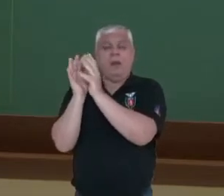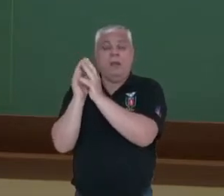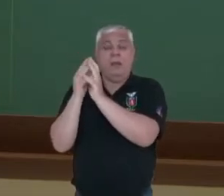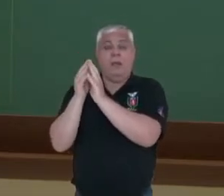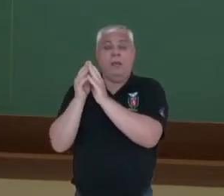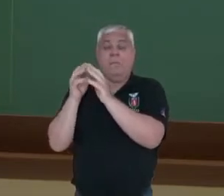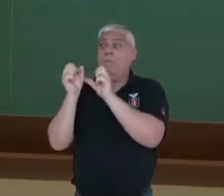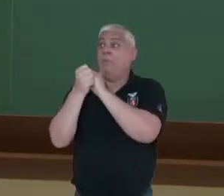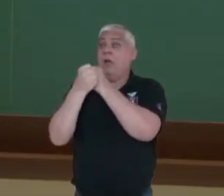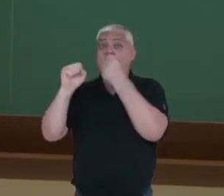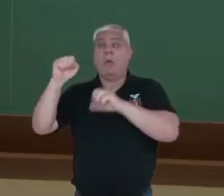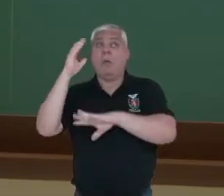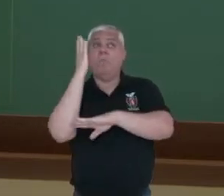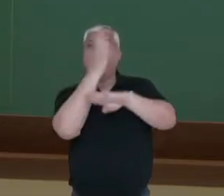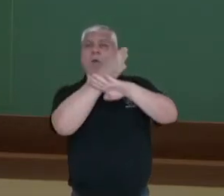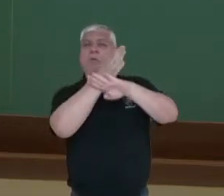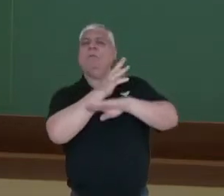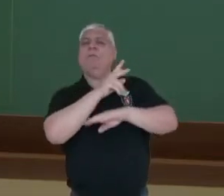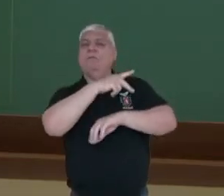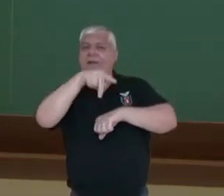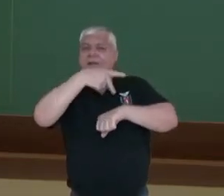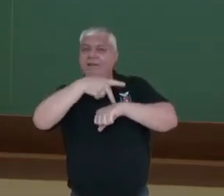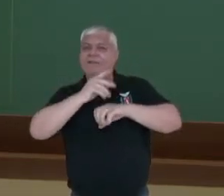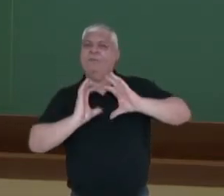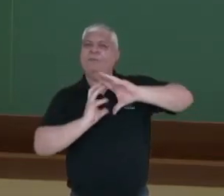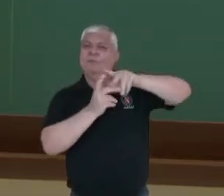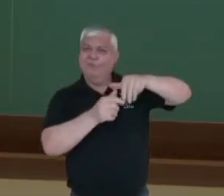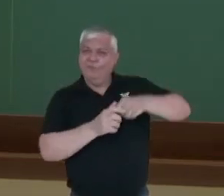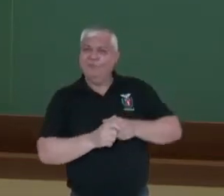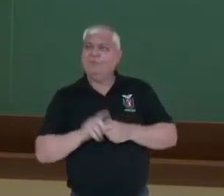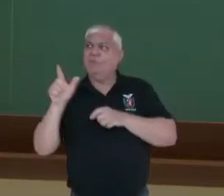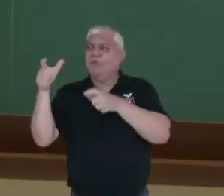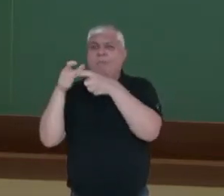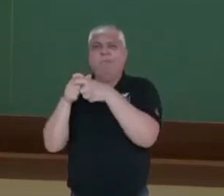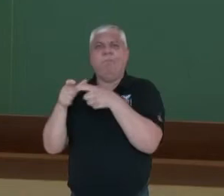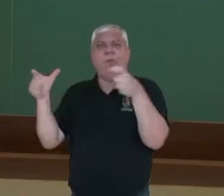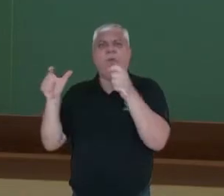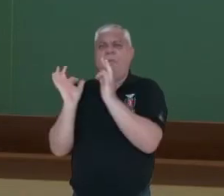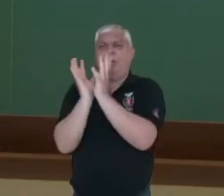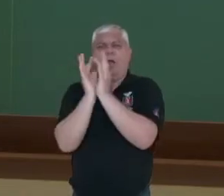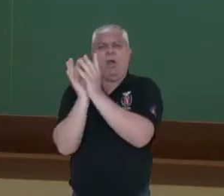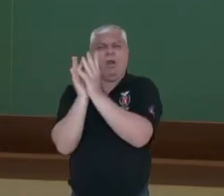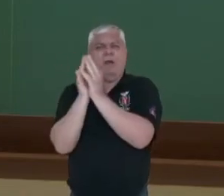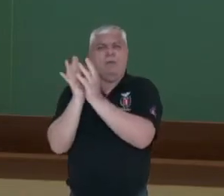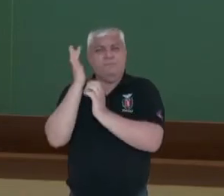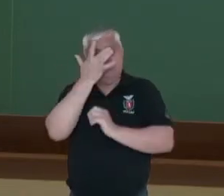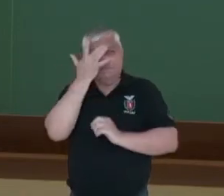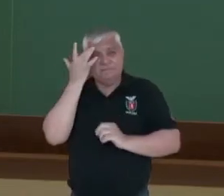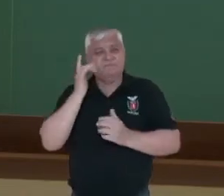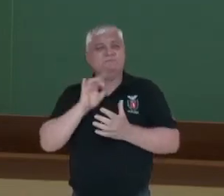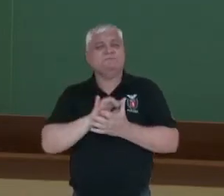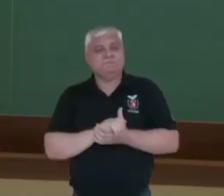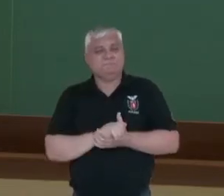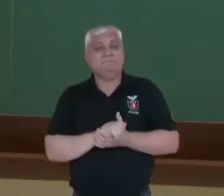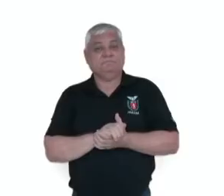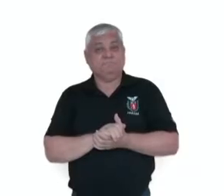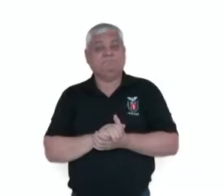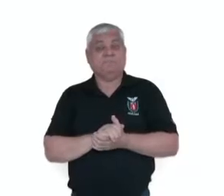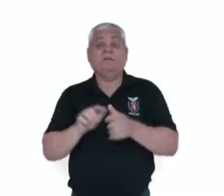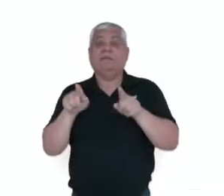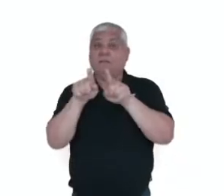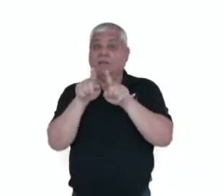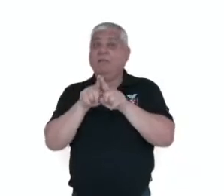muitos países do mundo. Tamanha é a concentração populacional nessas áreas, né? E aí há uma